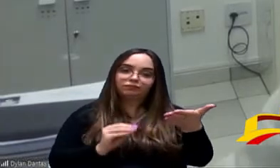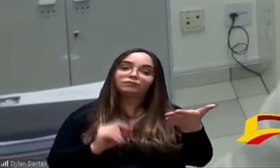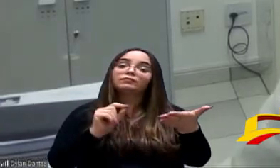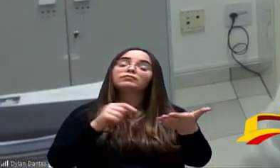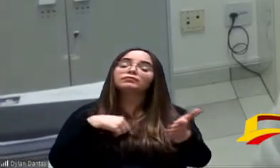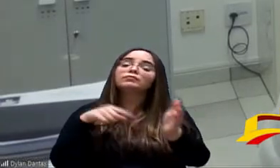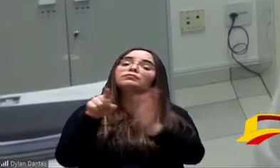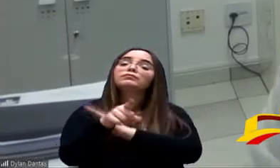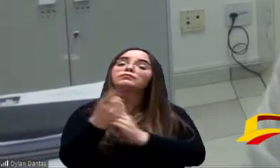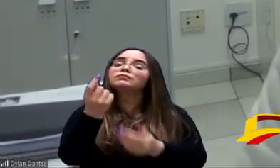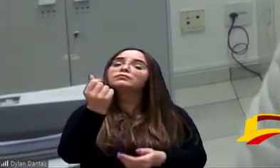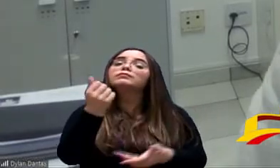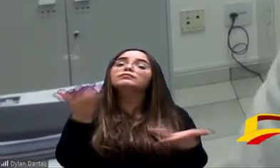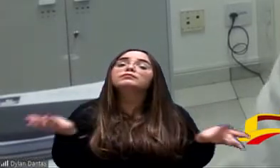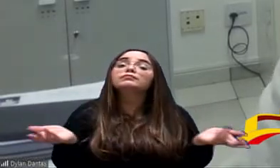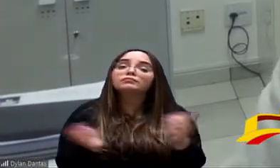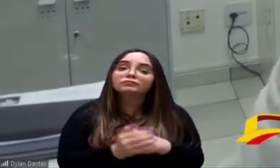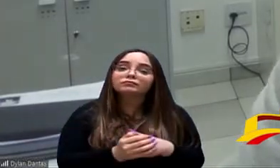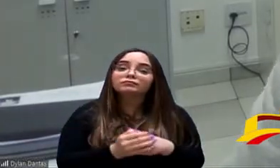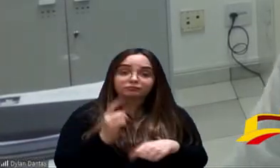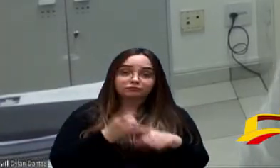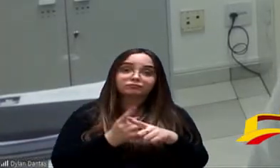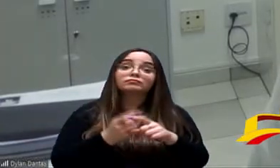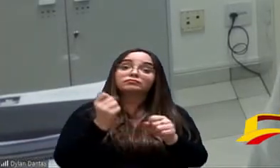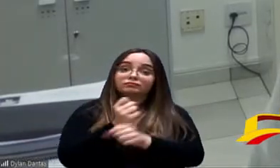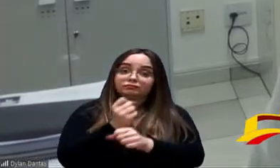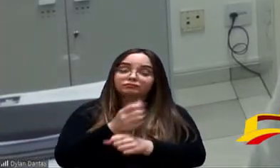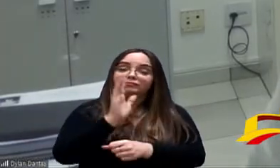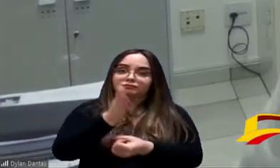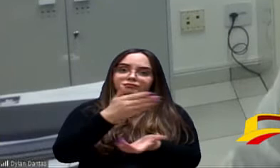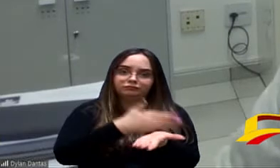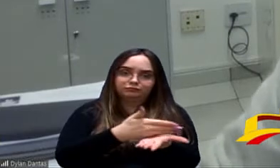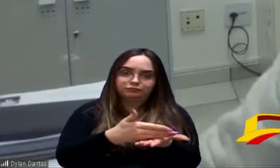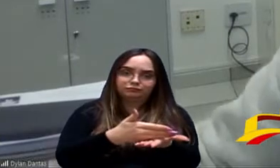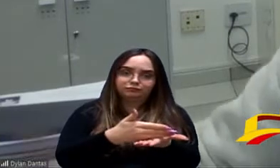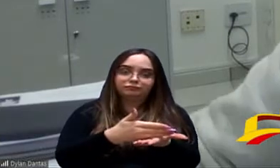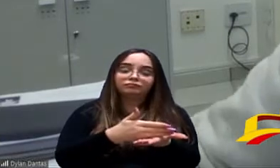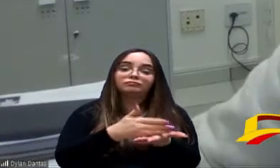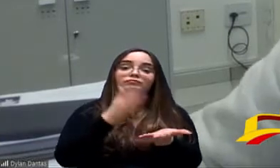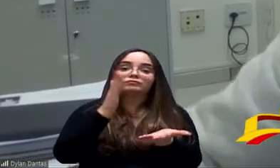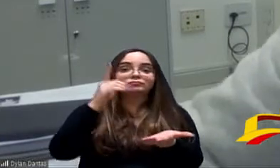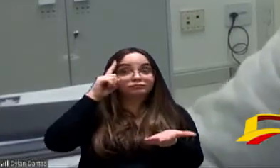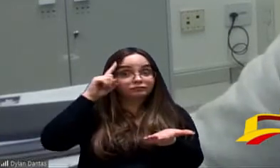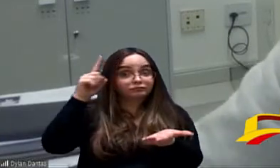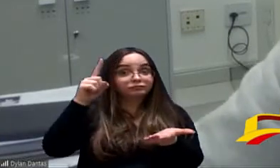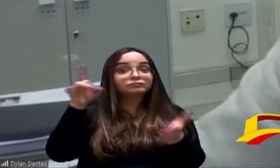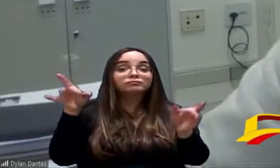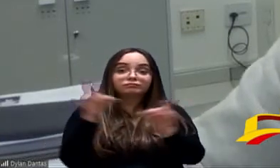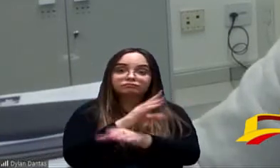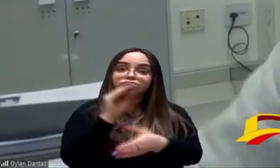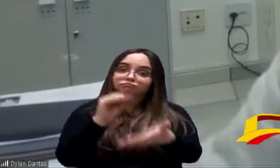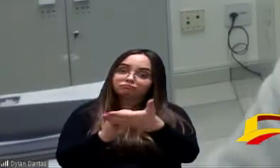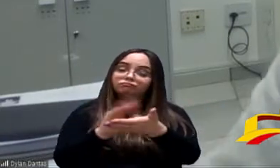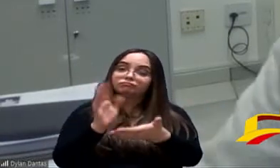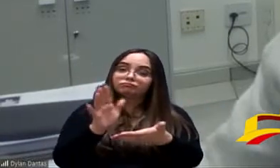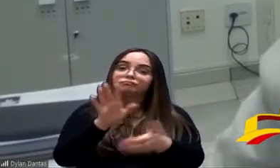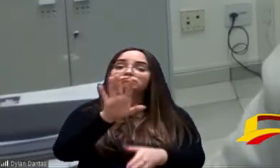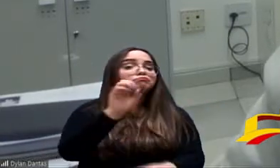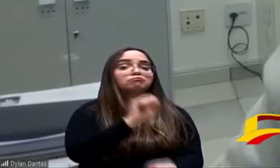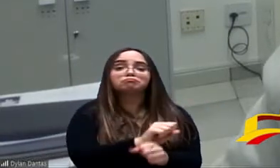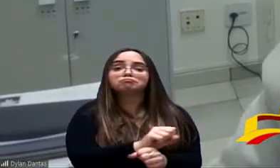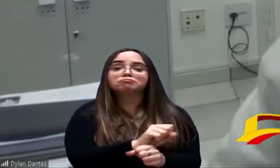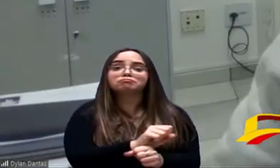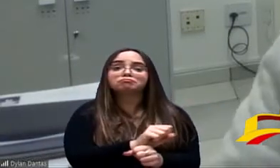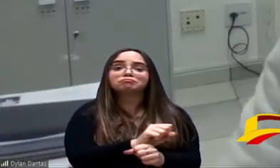parar esses valores. Por quê? A obra teve início, ela estava com data de término. E parou, está tudo